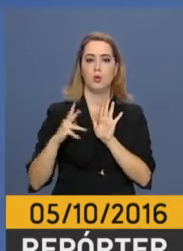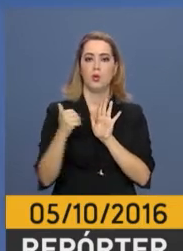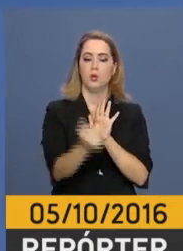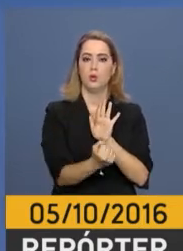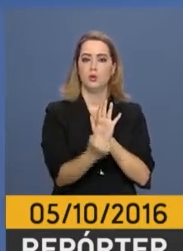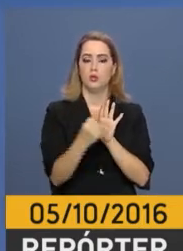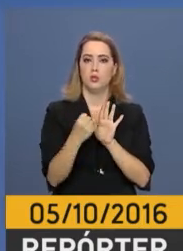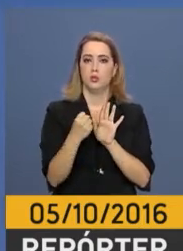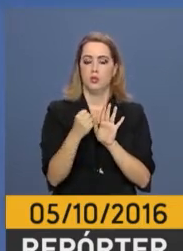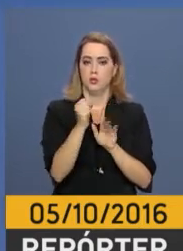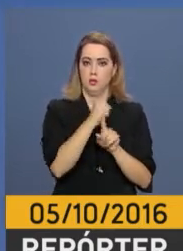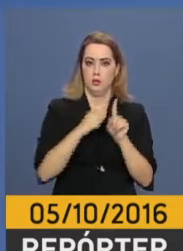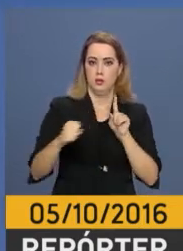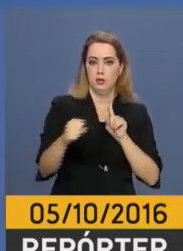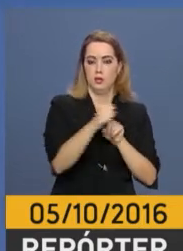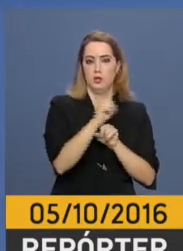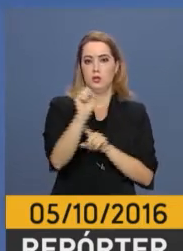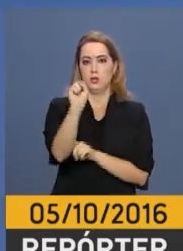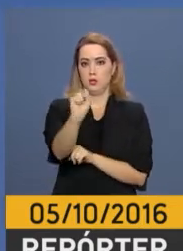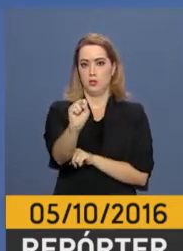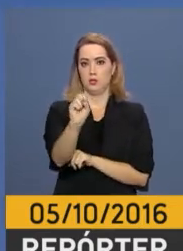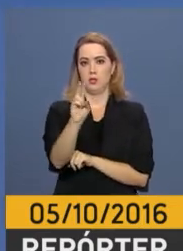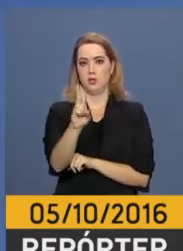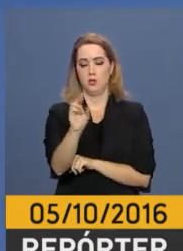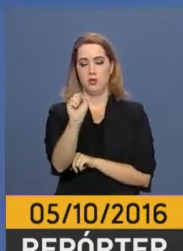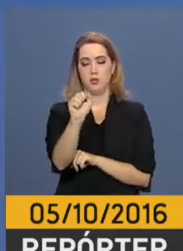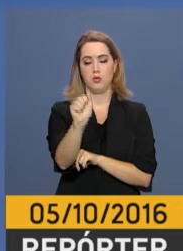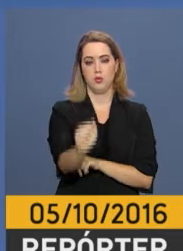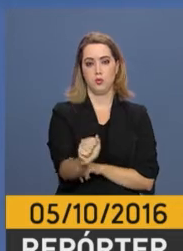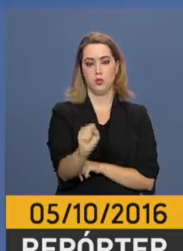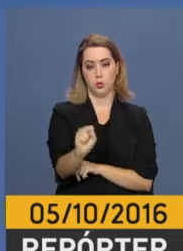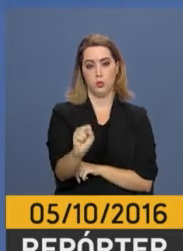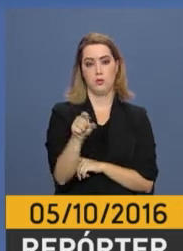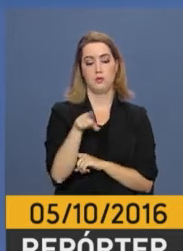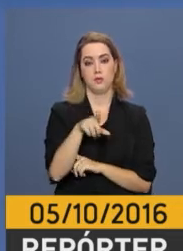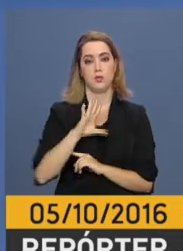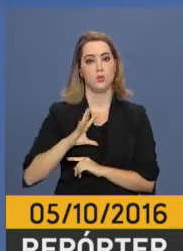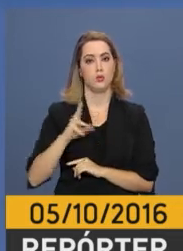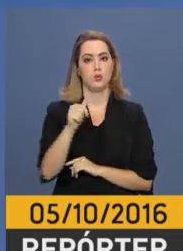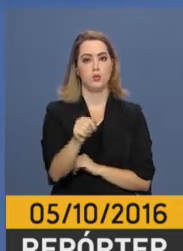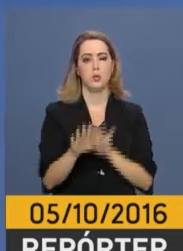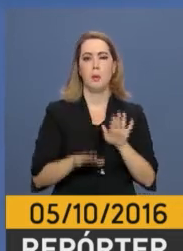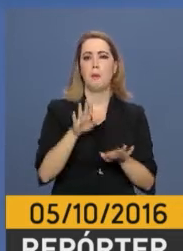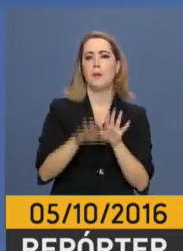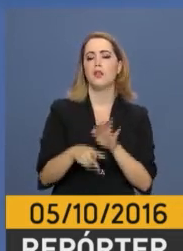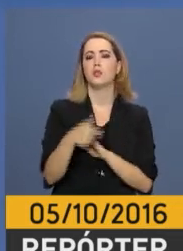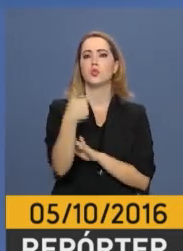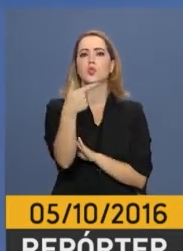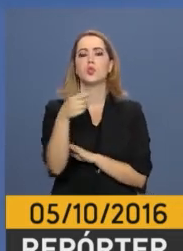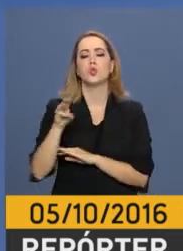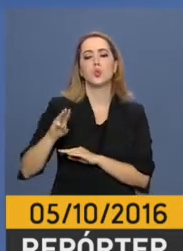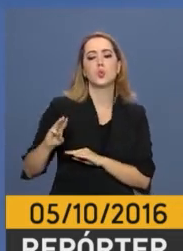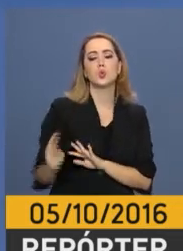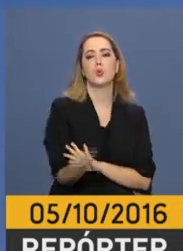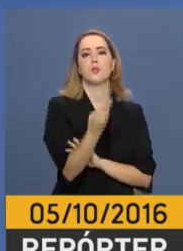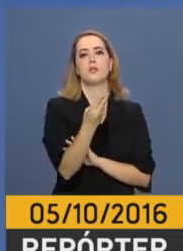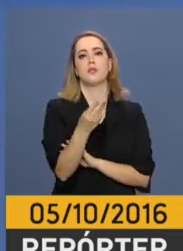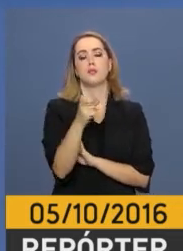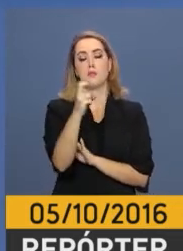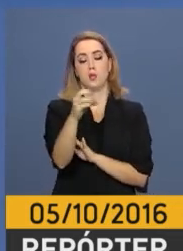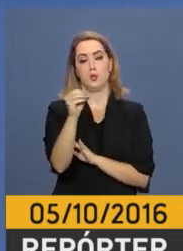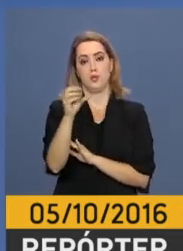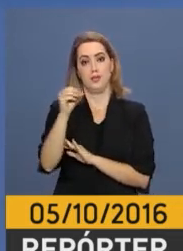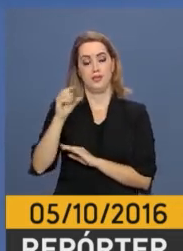é do suas do sistema único de assistência social eles fazem uma média de 2 milhões e 500 mil